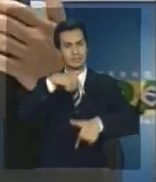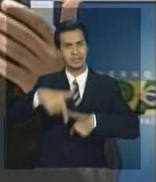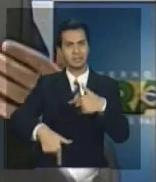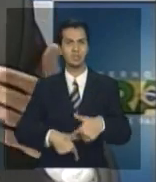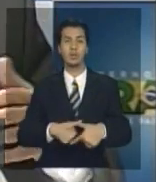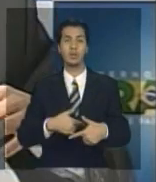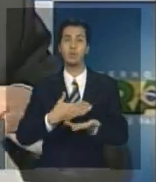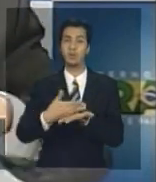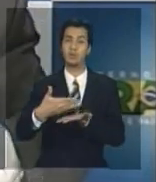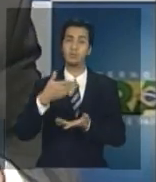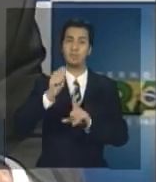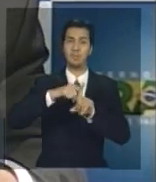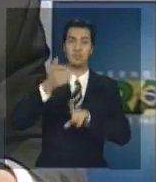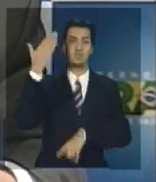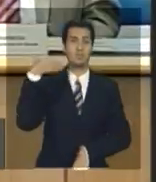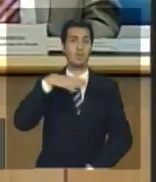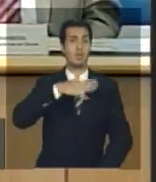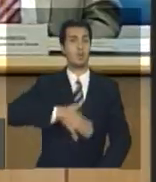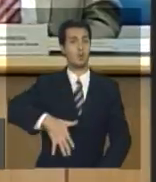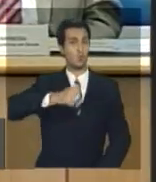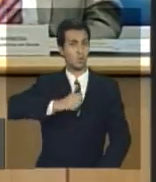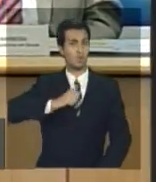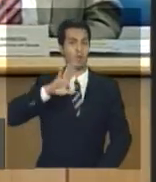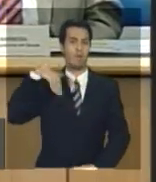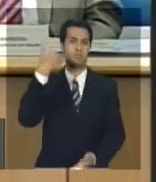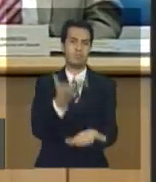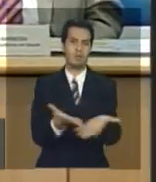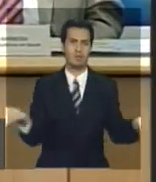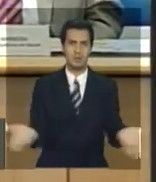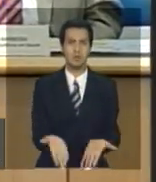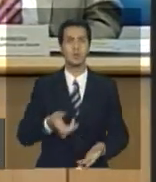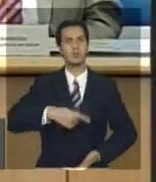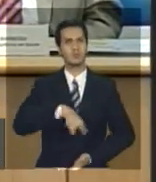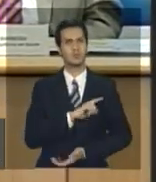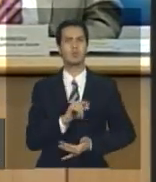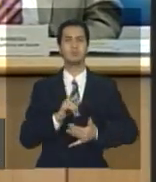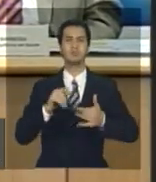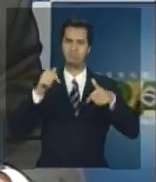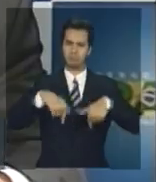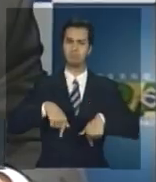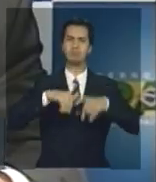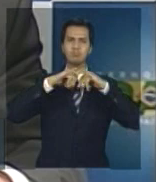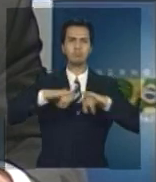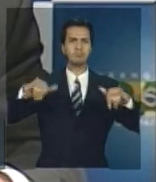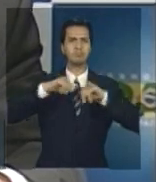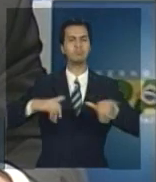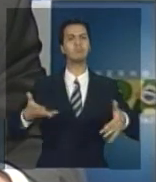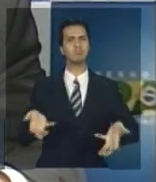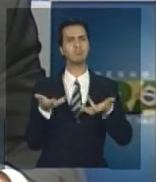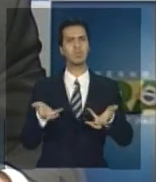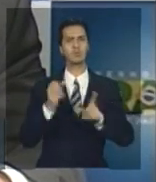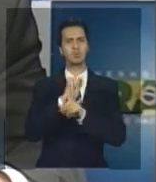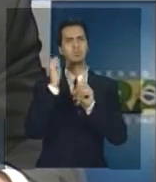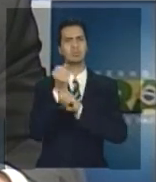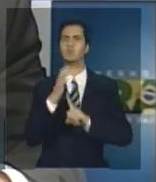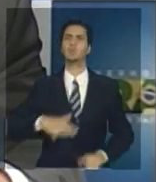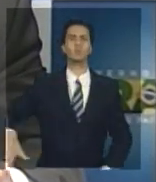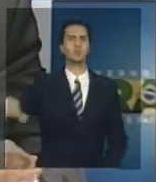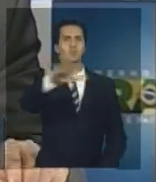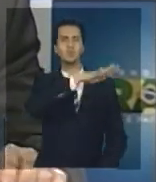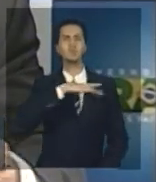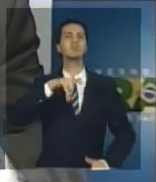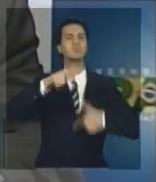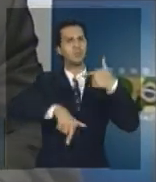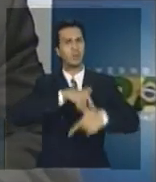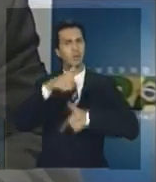aqui para alertar ainda mais os estados, municípios e a sociedade para o esforço de combate à dengue.